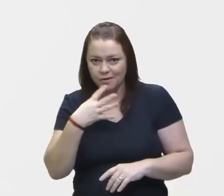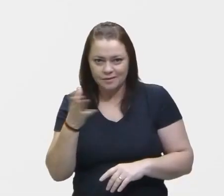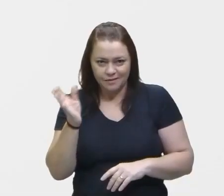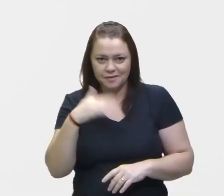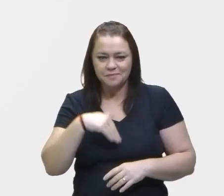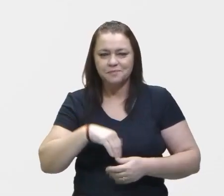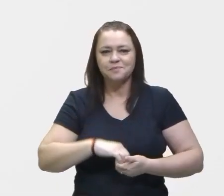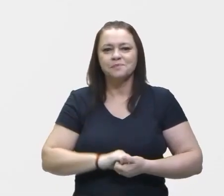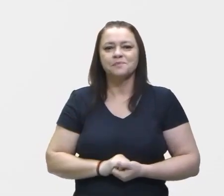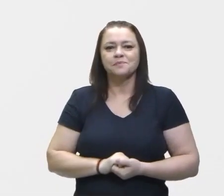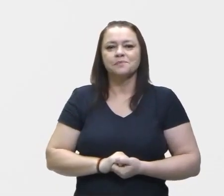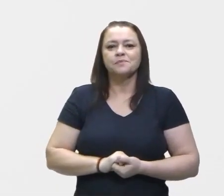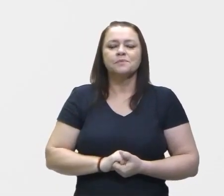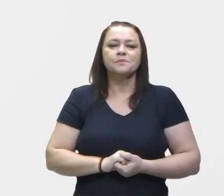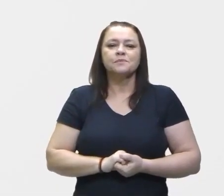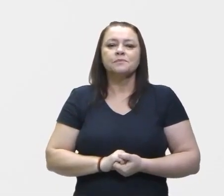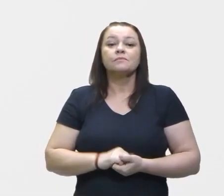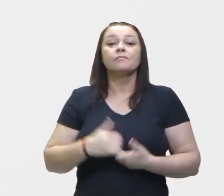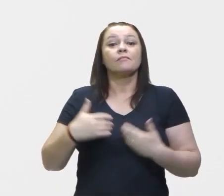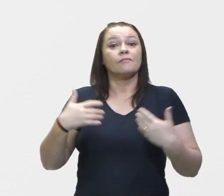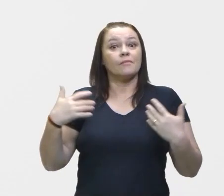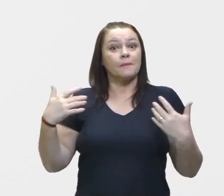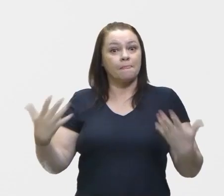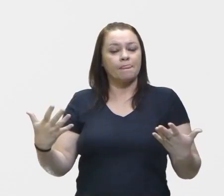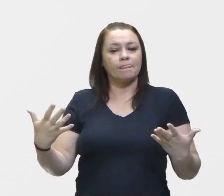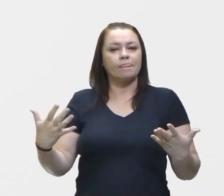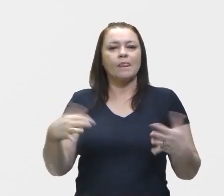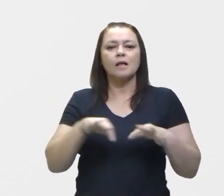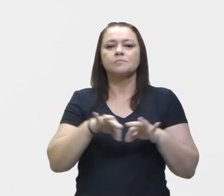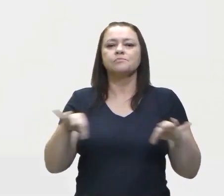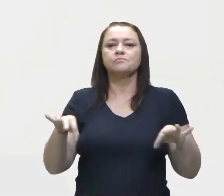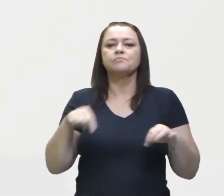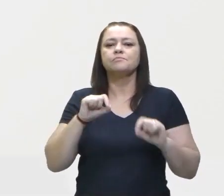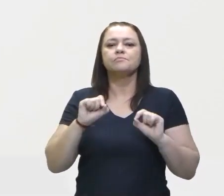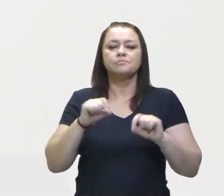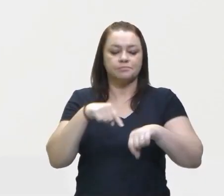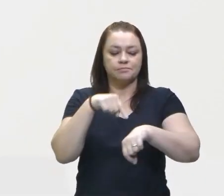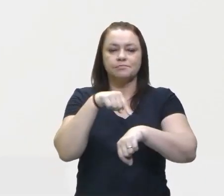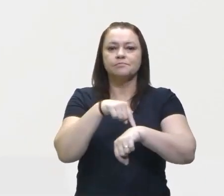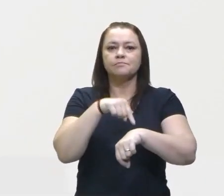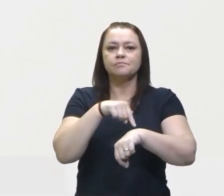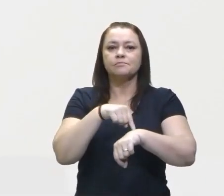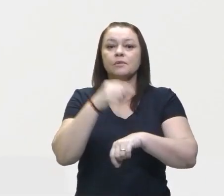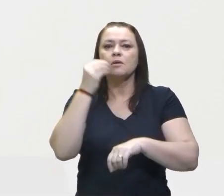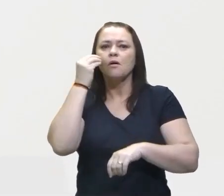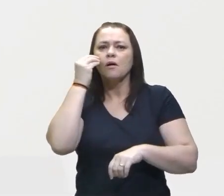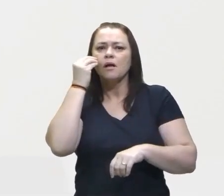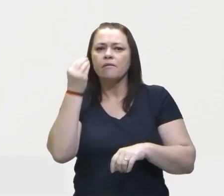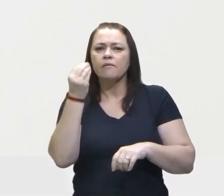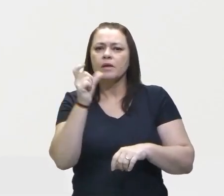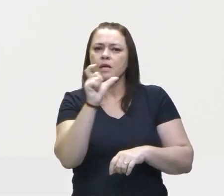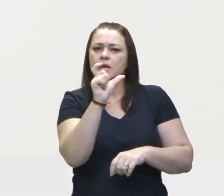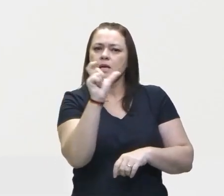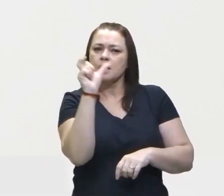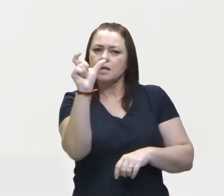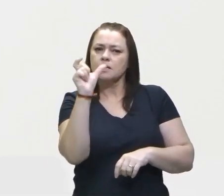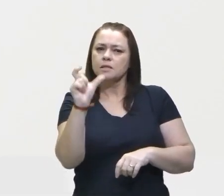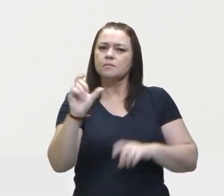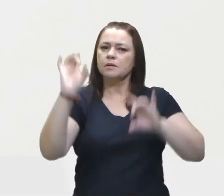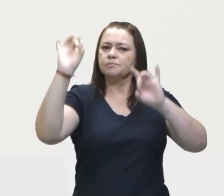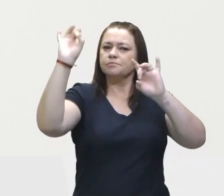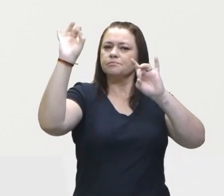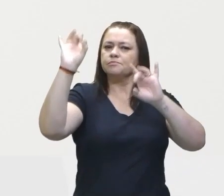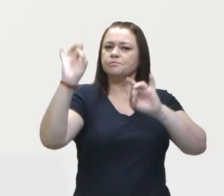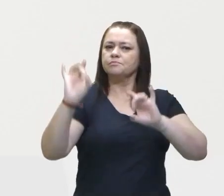mais? Então, medida de tempo, e olha só essas palavras especiais,